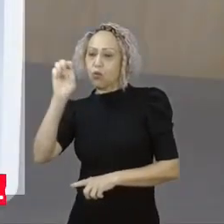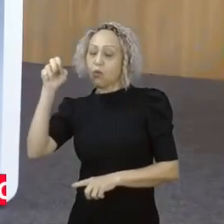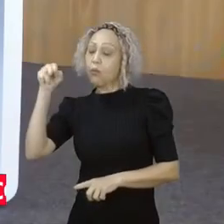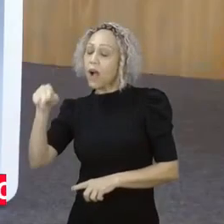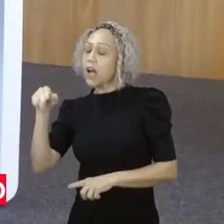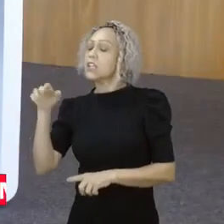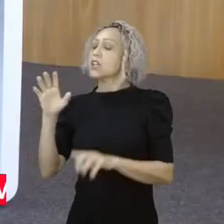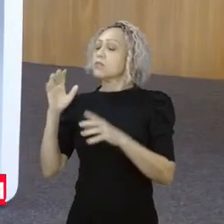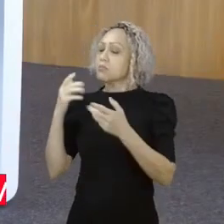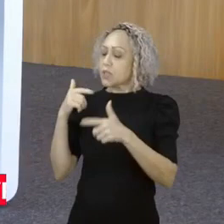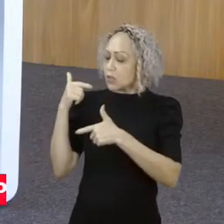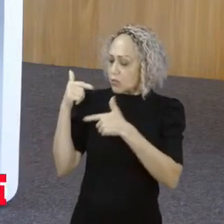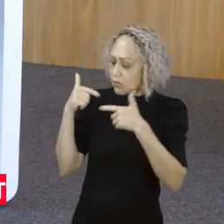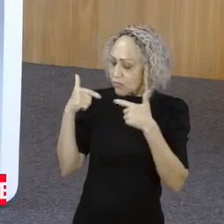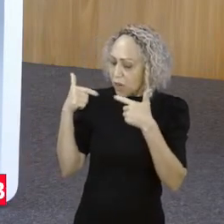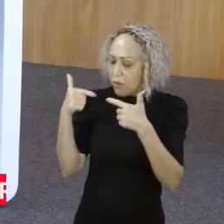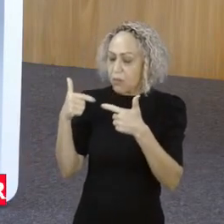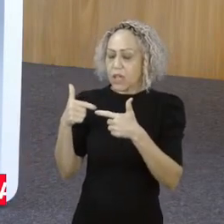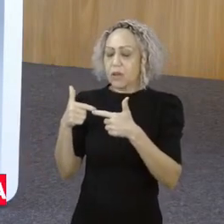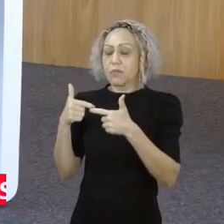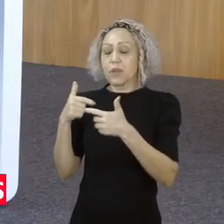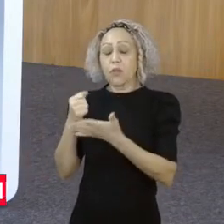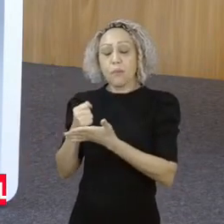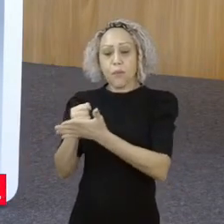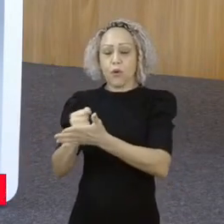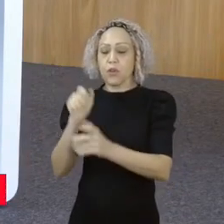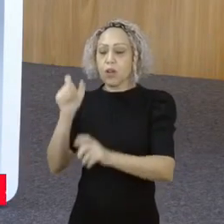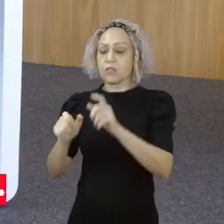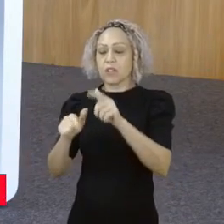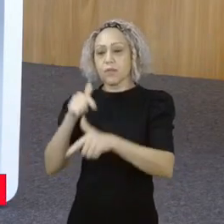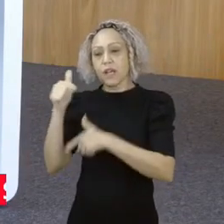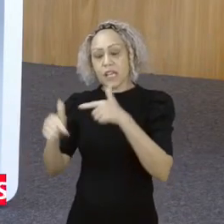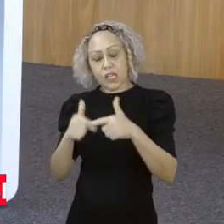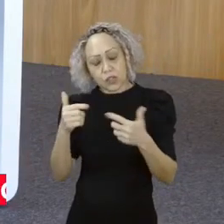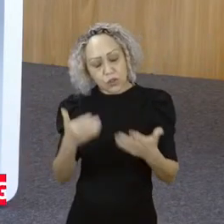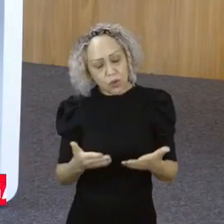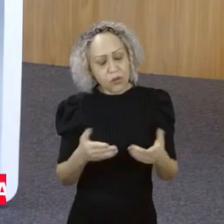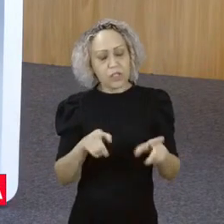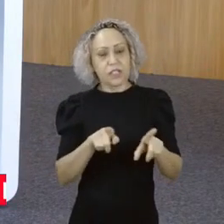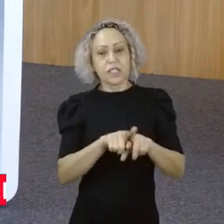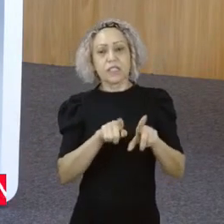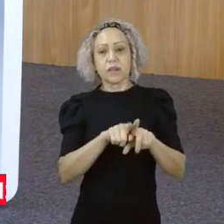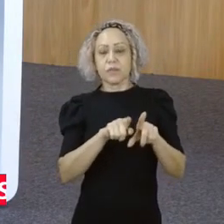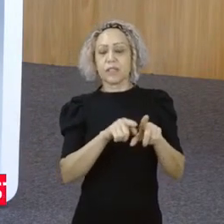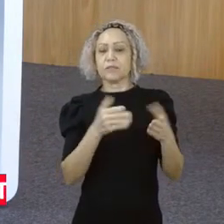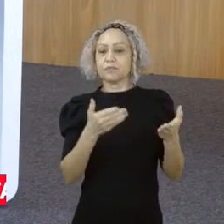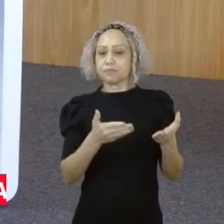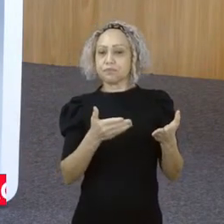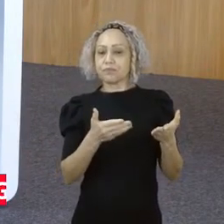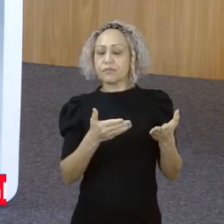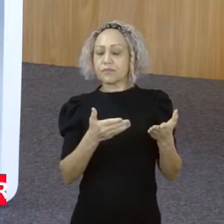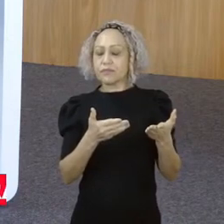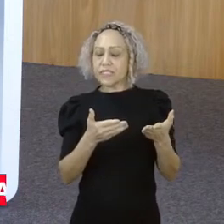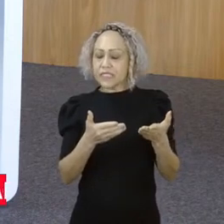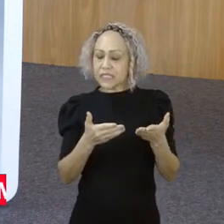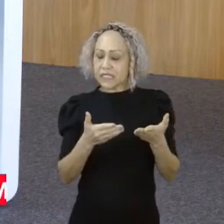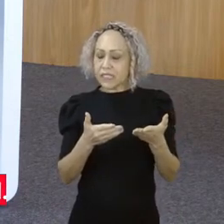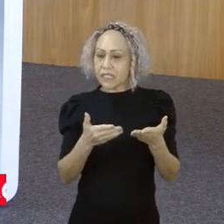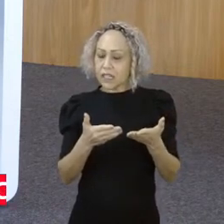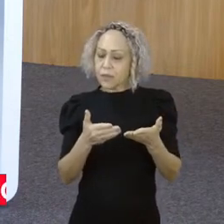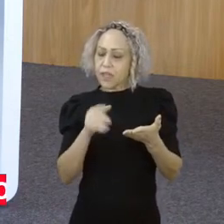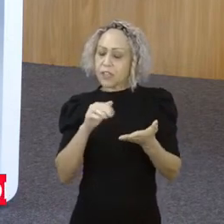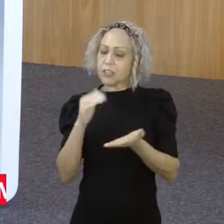reforma tributária, recuperação de políticas sociais e de responsabilidade fiscal. Lembrou também que os Estados Unidos são o